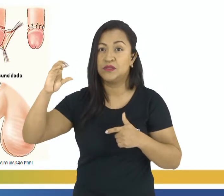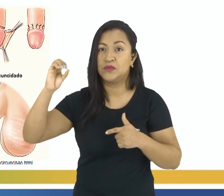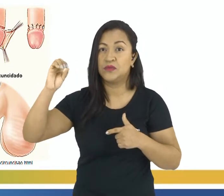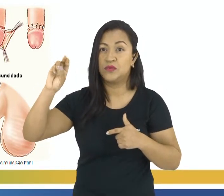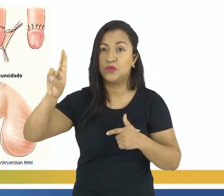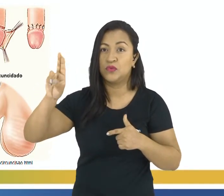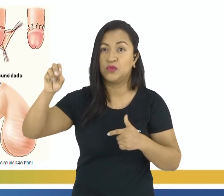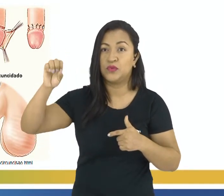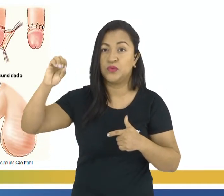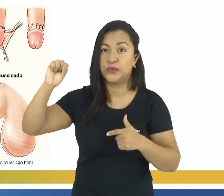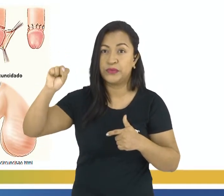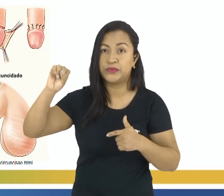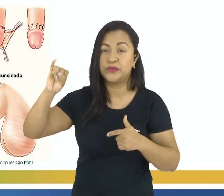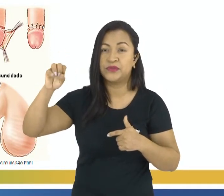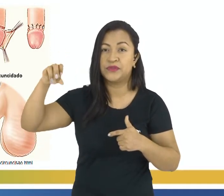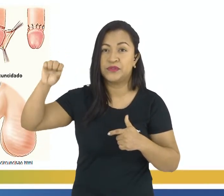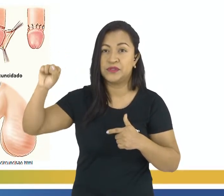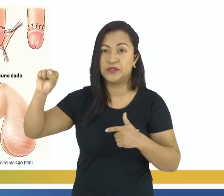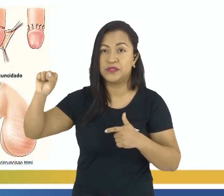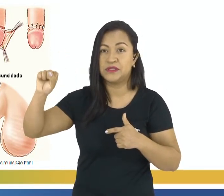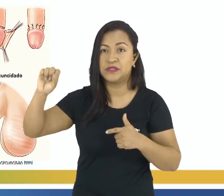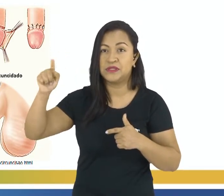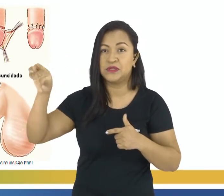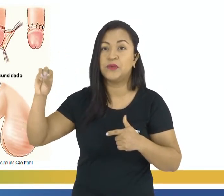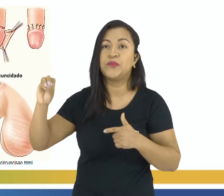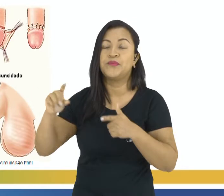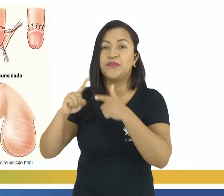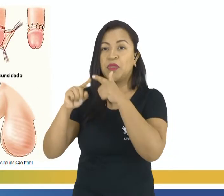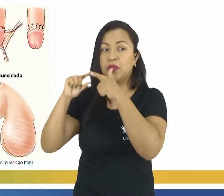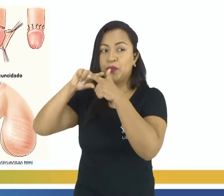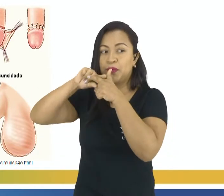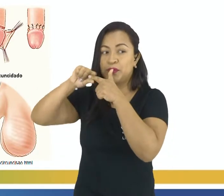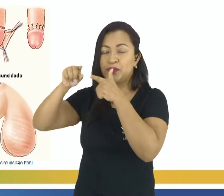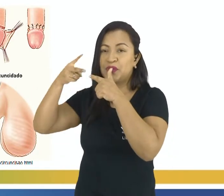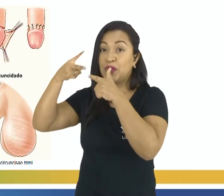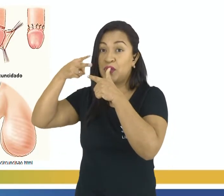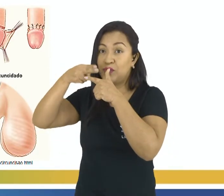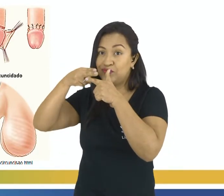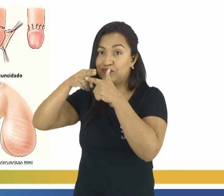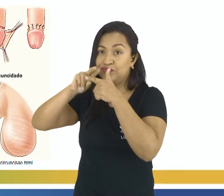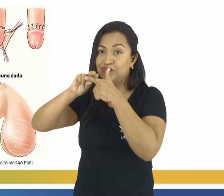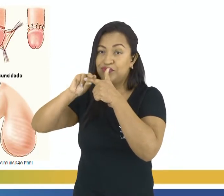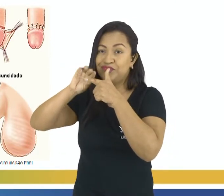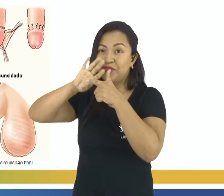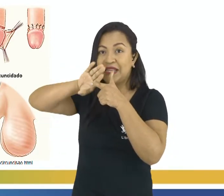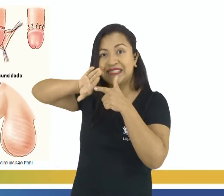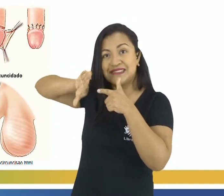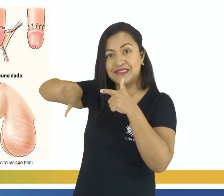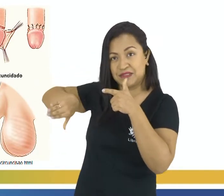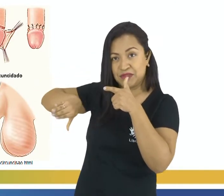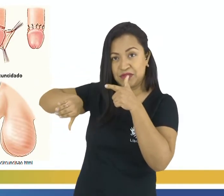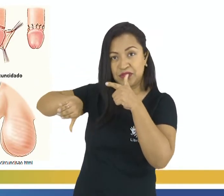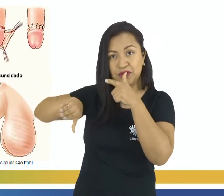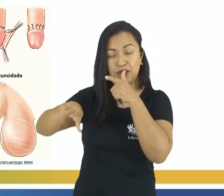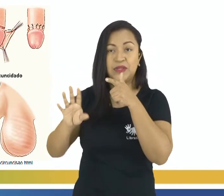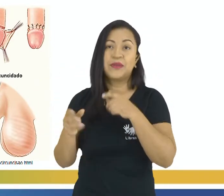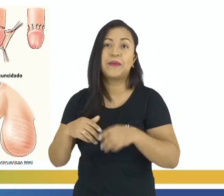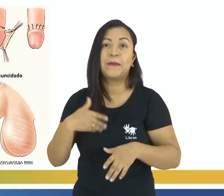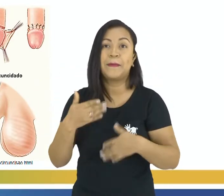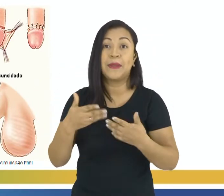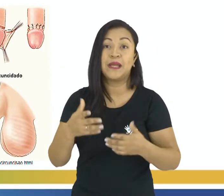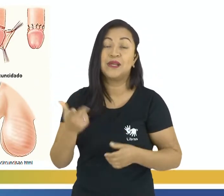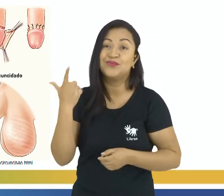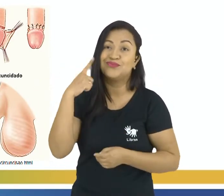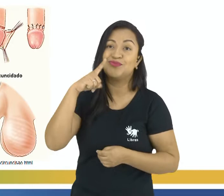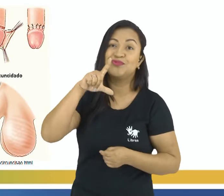porção final ali do prepúcio, que está cobrindo a glande, e é retirado esse excesso de pele para que